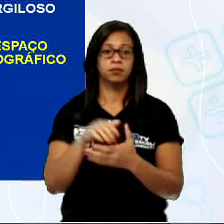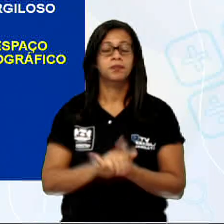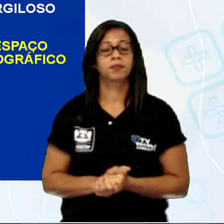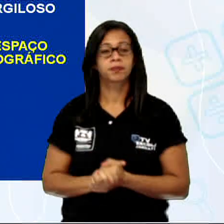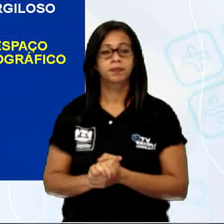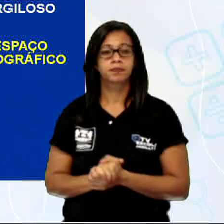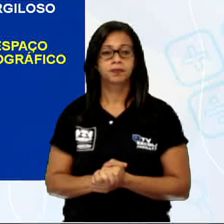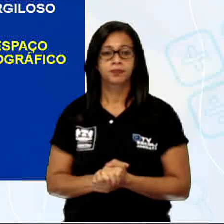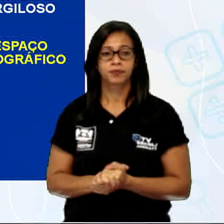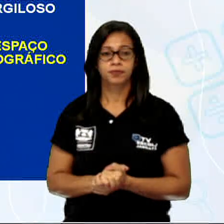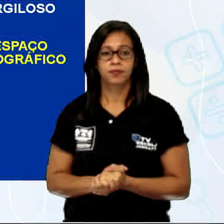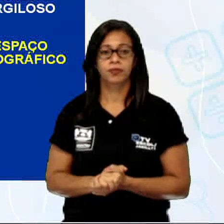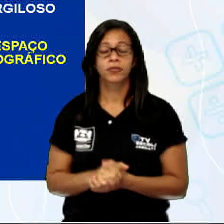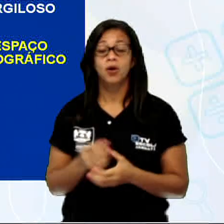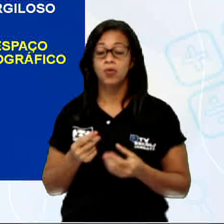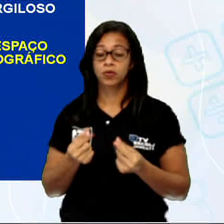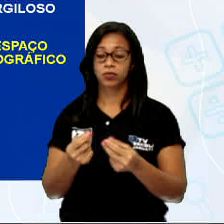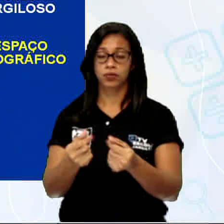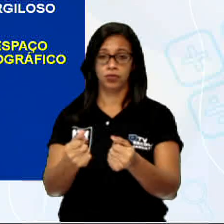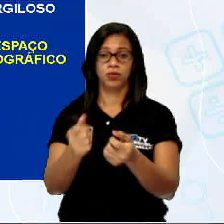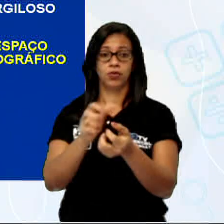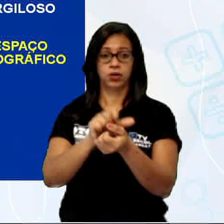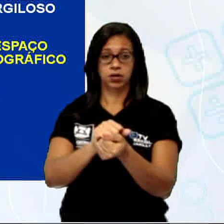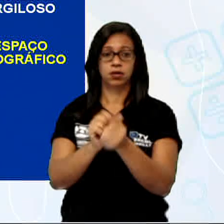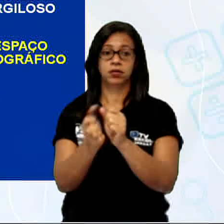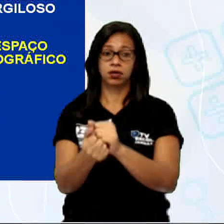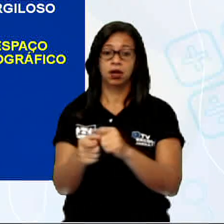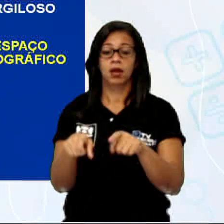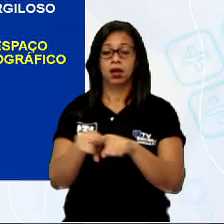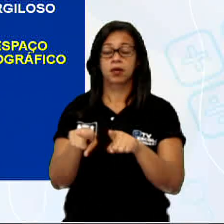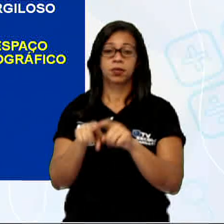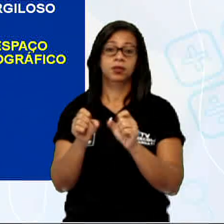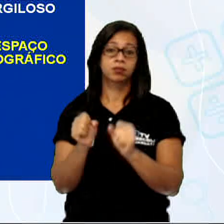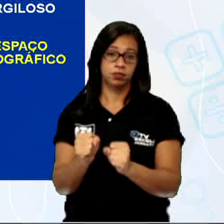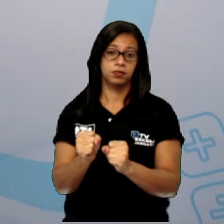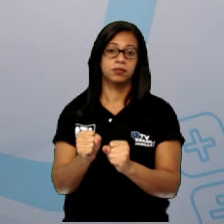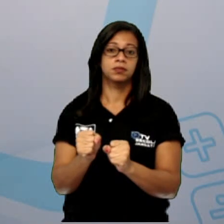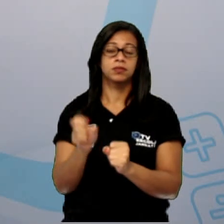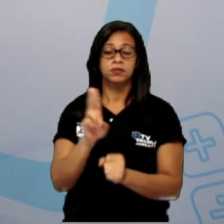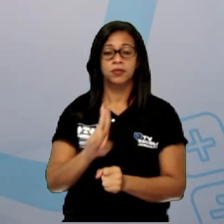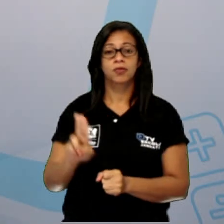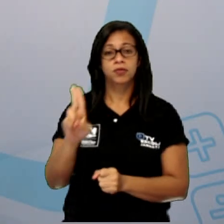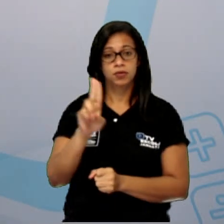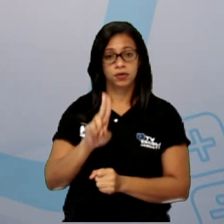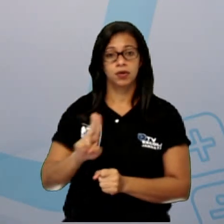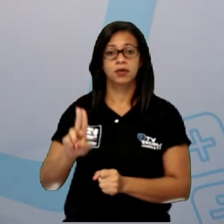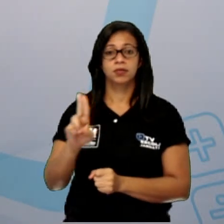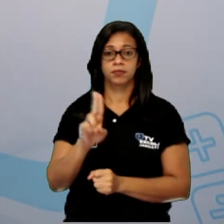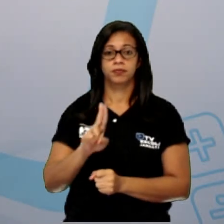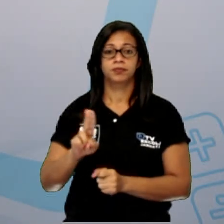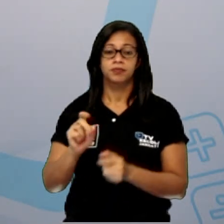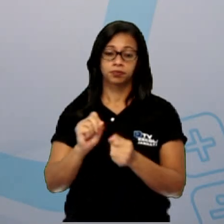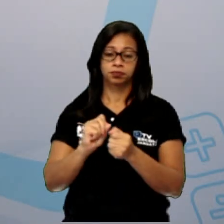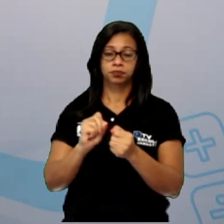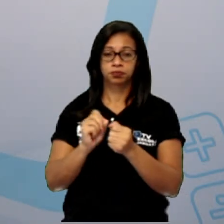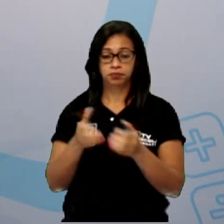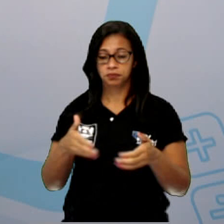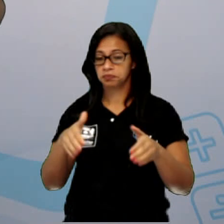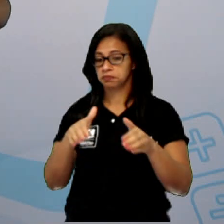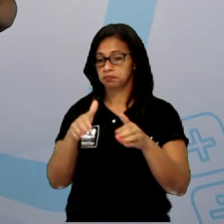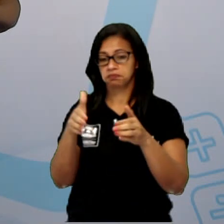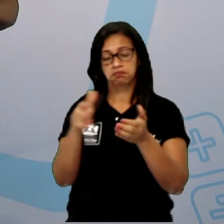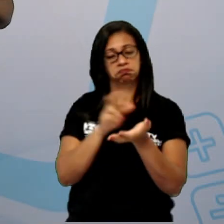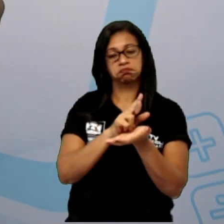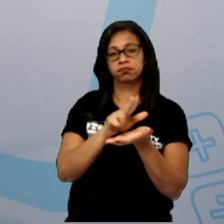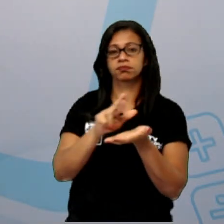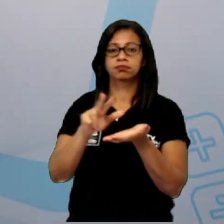também ele pode servir de matéria-prima para a produção de objetos, como também outras rochas. Além